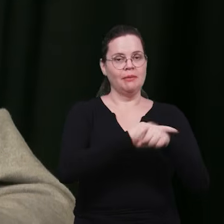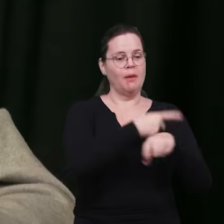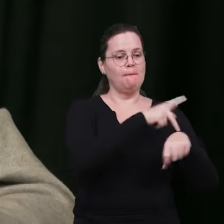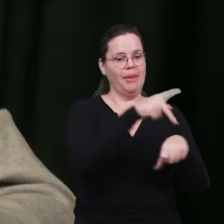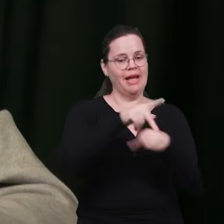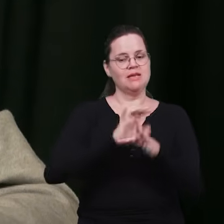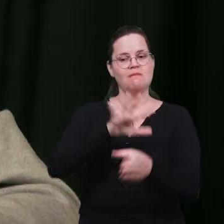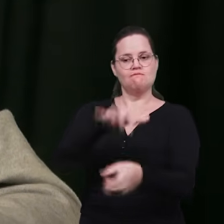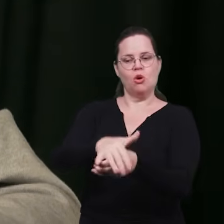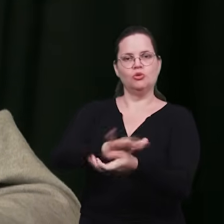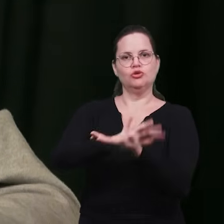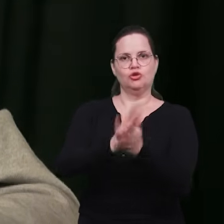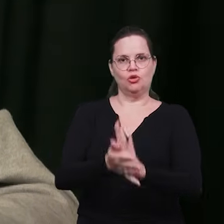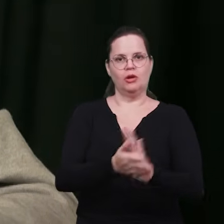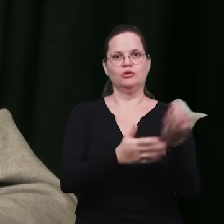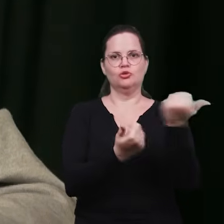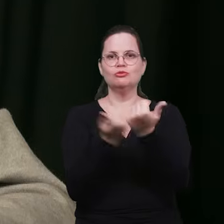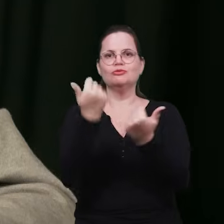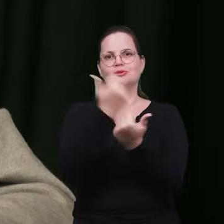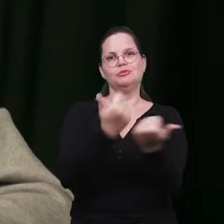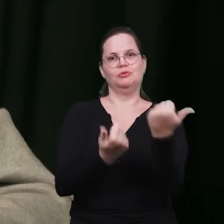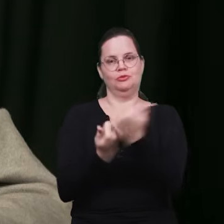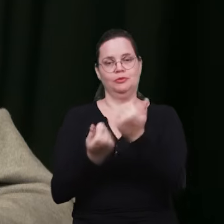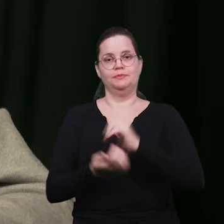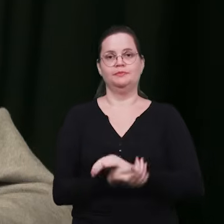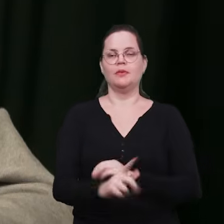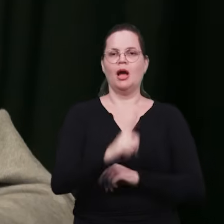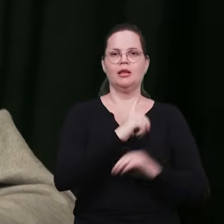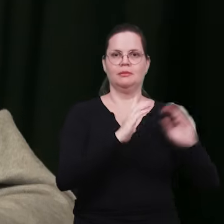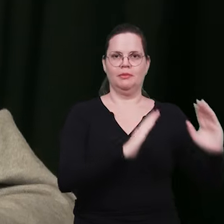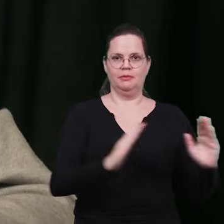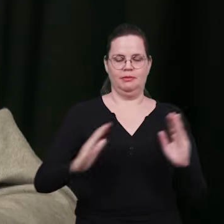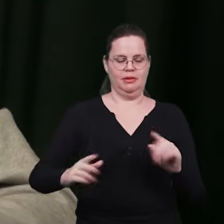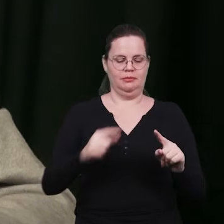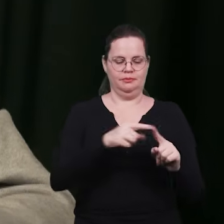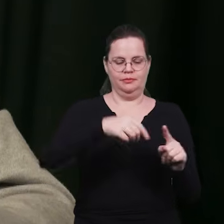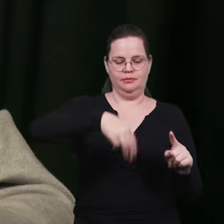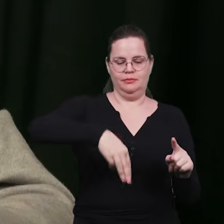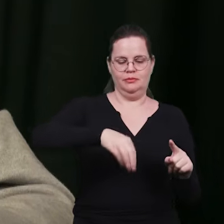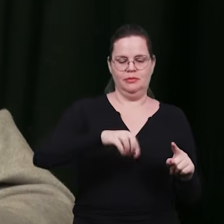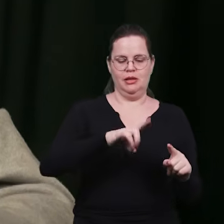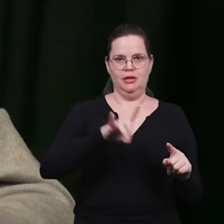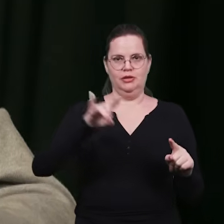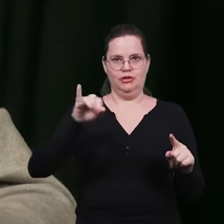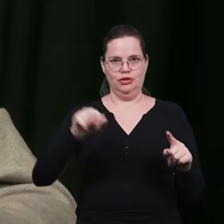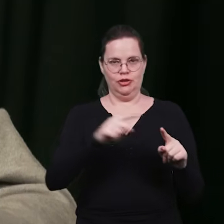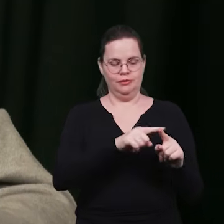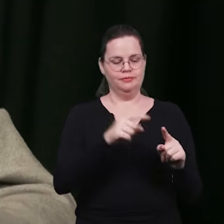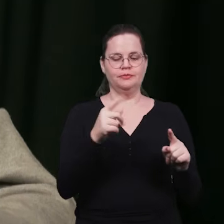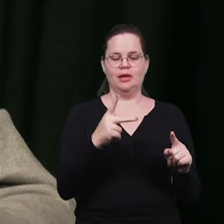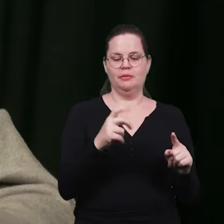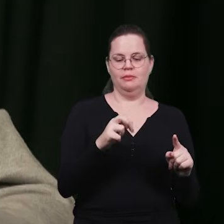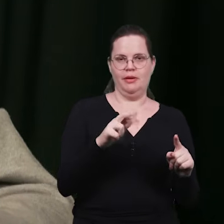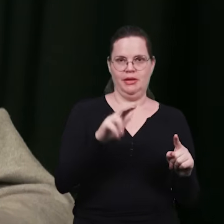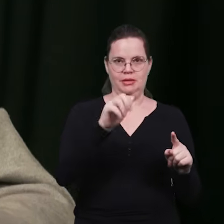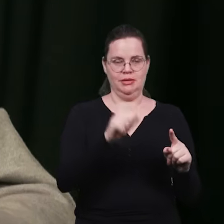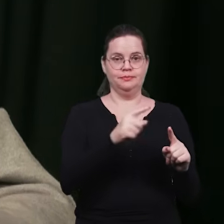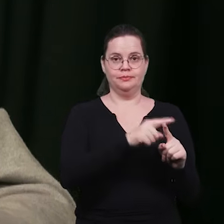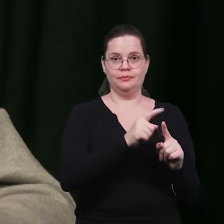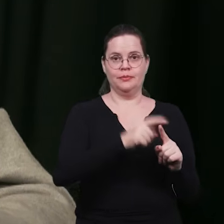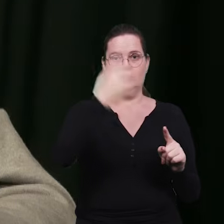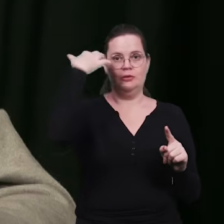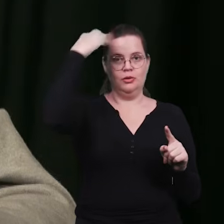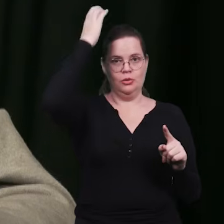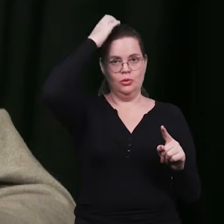na linhagem aqui dos reis da Pérsia e da Média, o primeiro rei mencionado aqui foi Ciro, que o Senhor